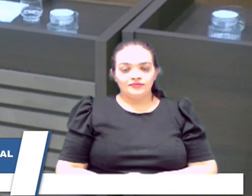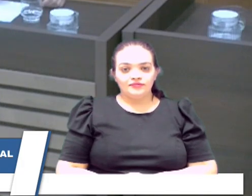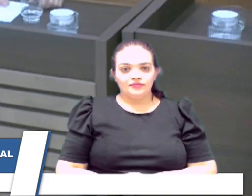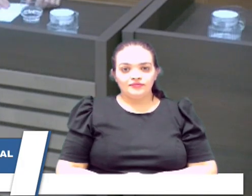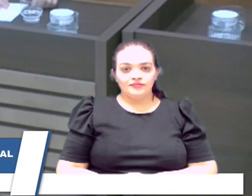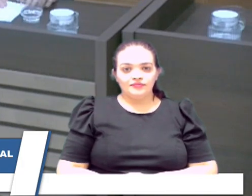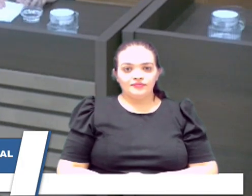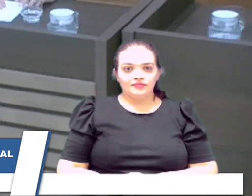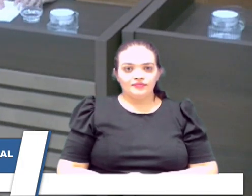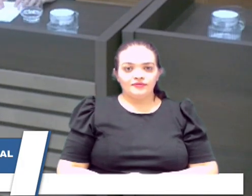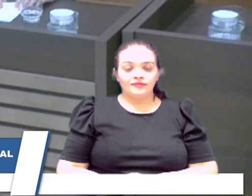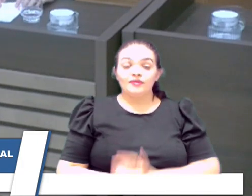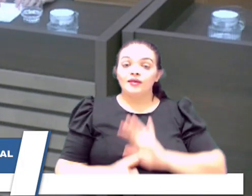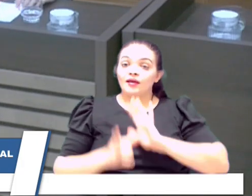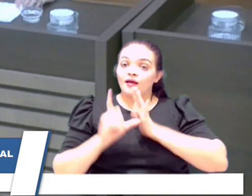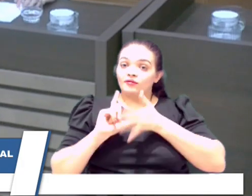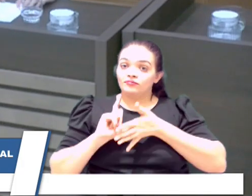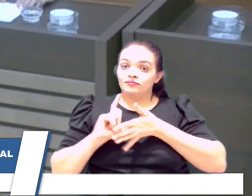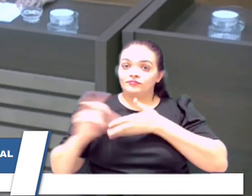Antes de